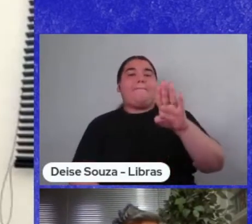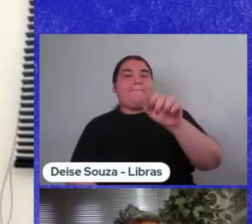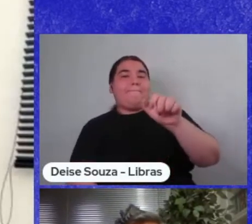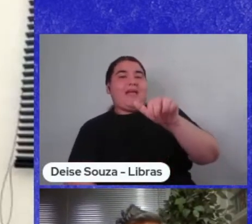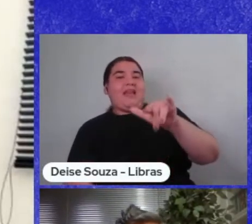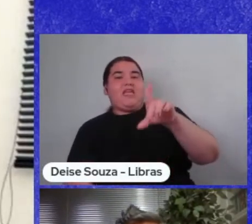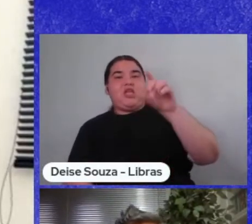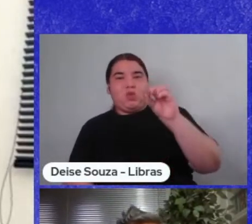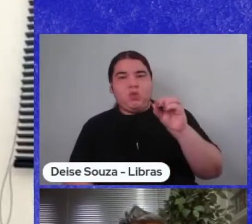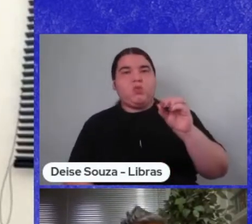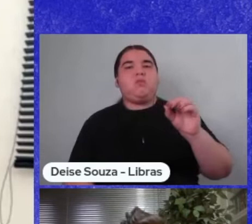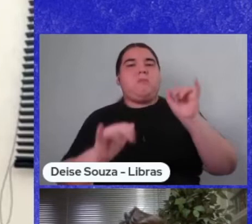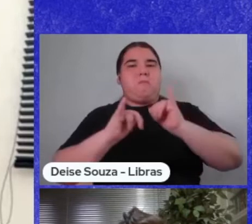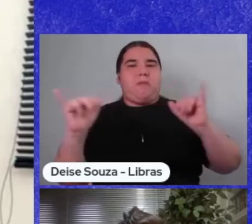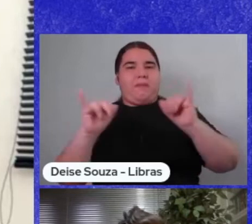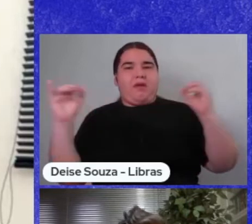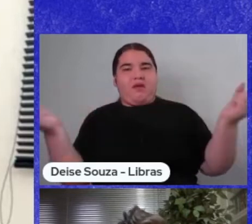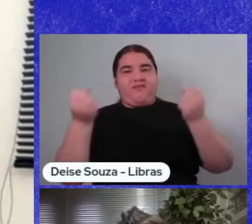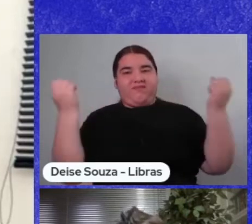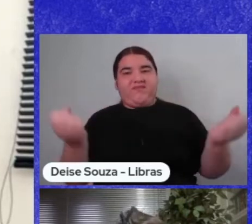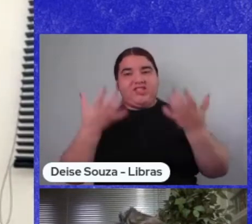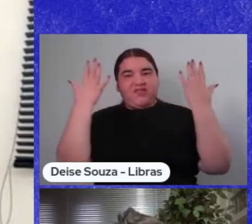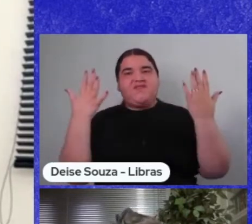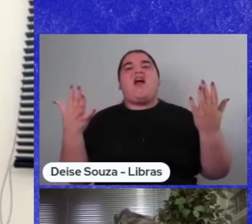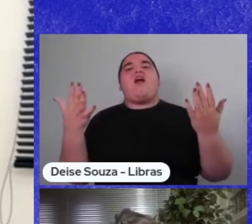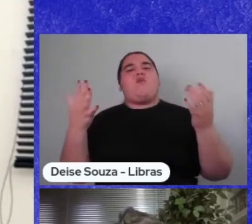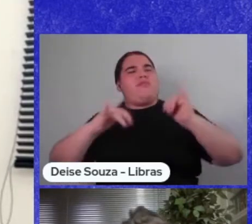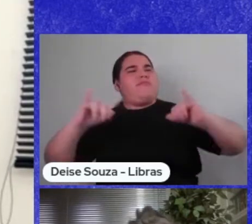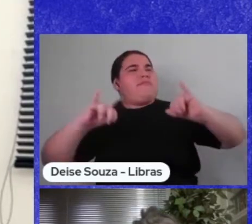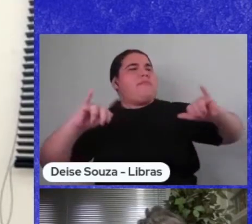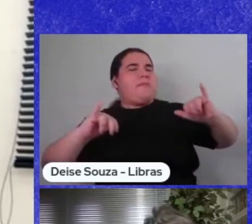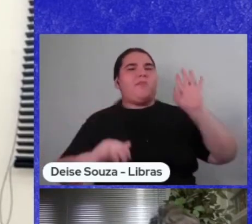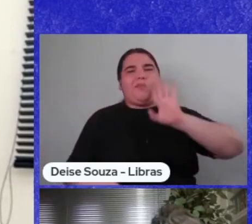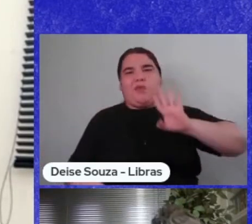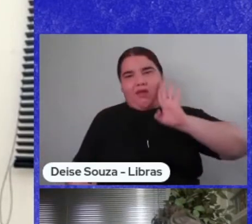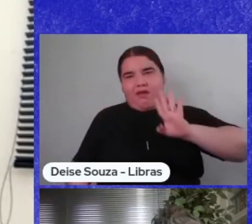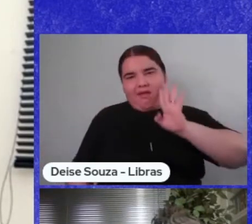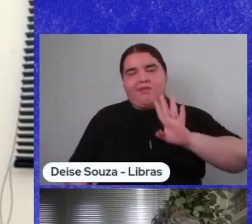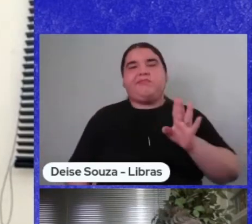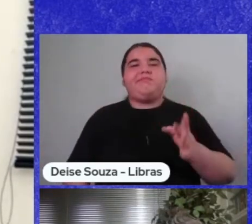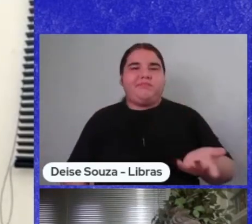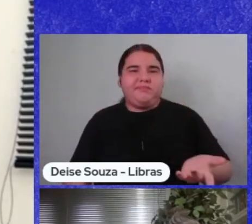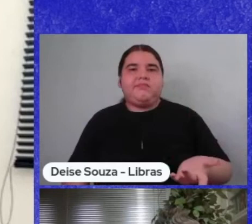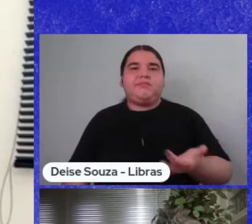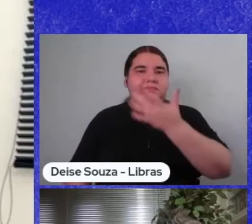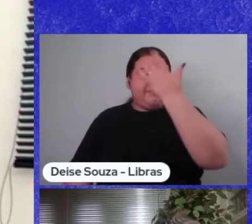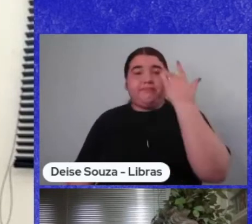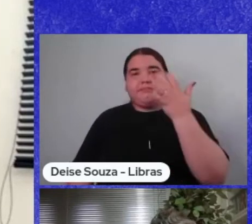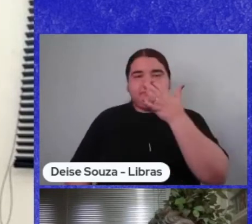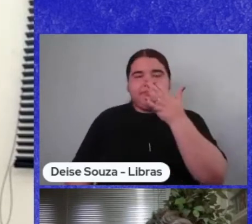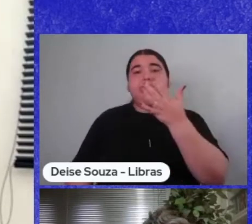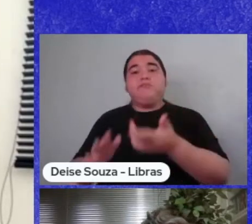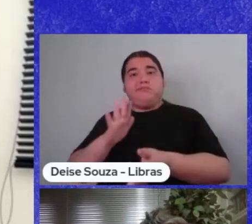festivais, né? Tendo essa carreira aí. E, de fato, como foi comentado, eu fico